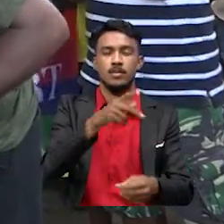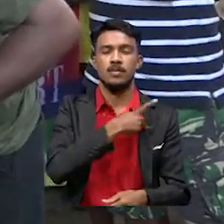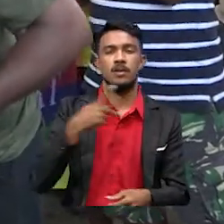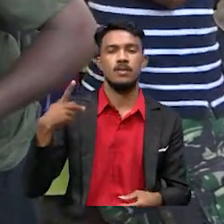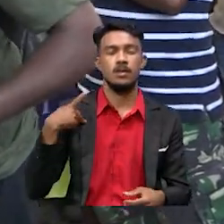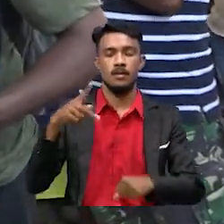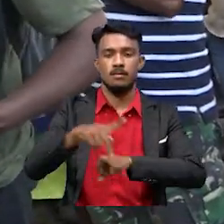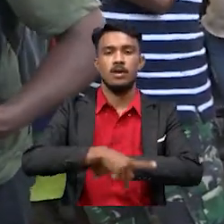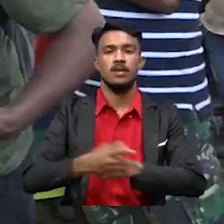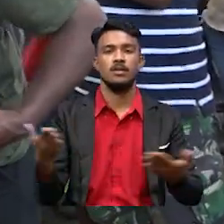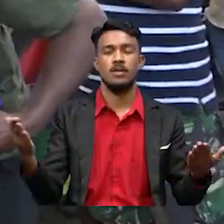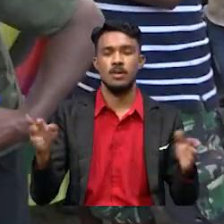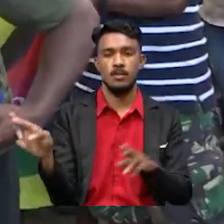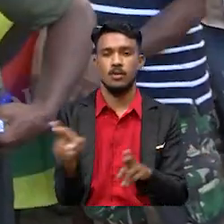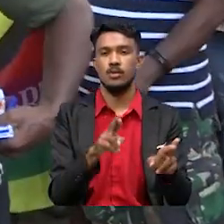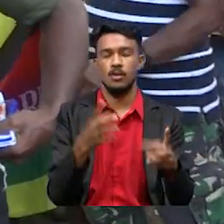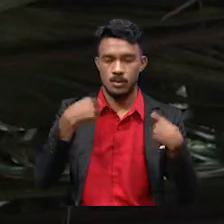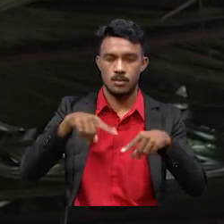partido nebe, pronto para atbakar ukur.